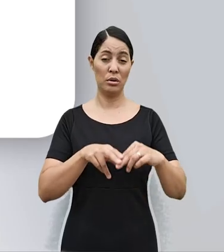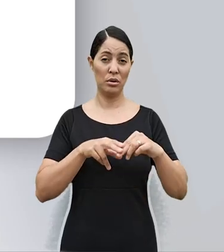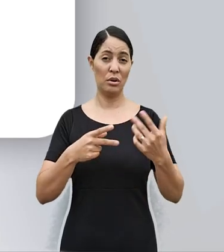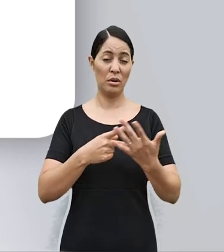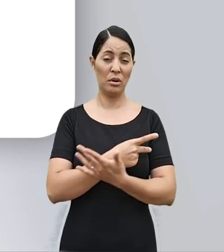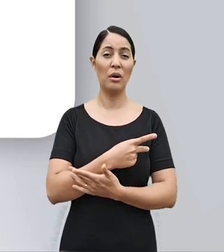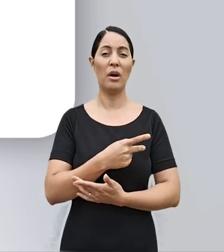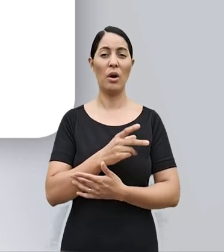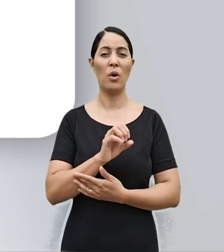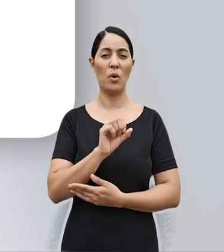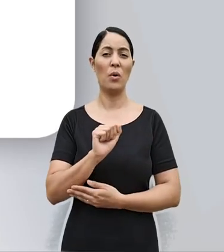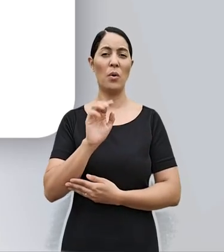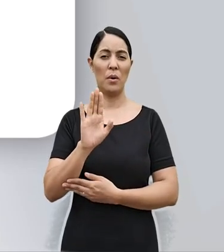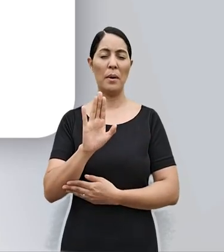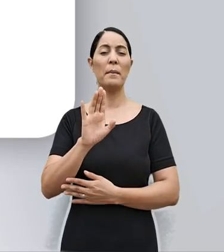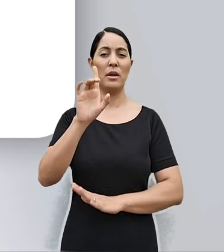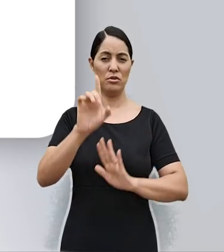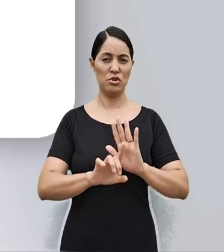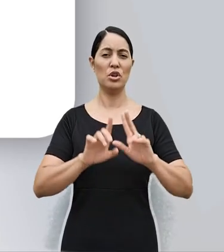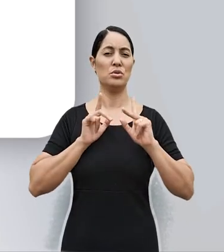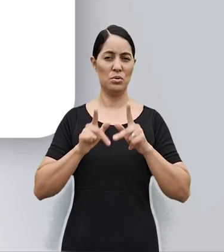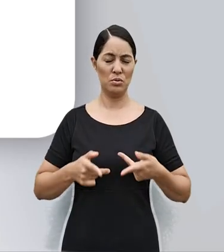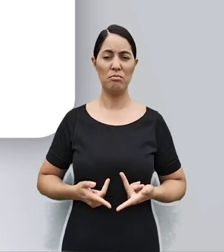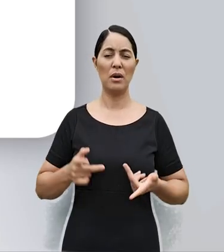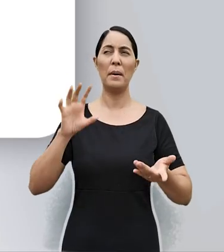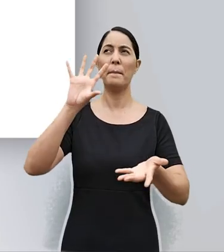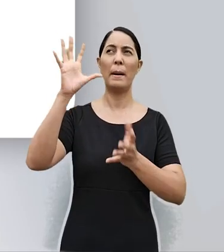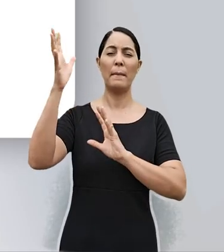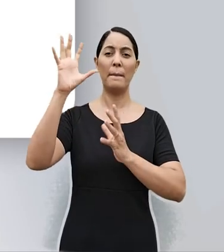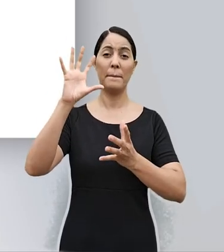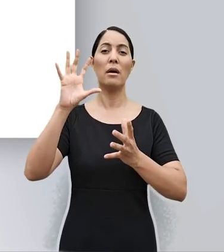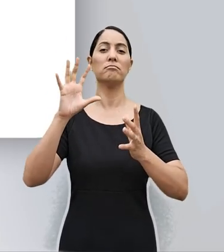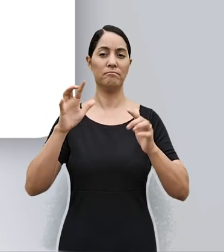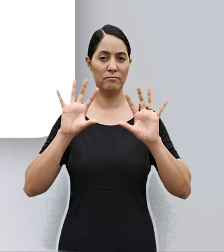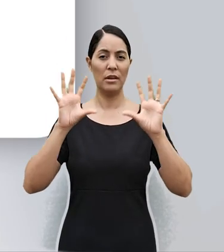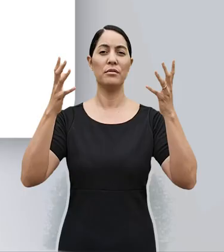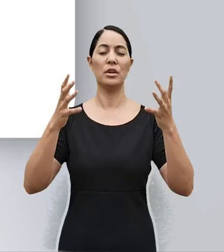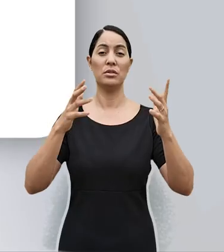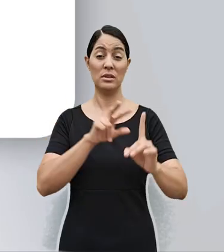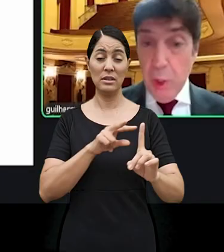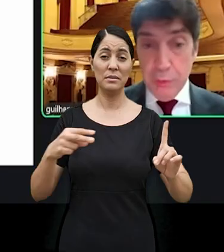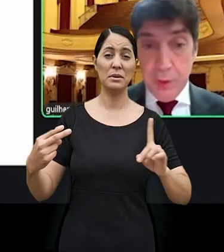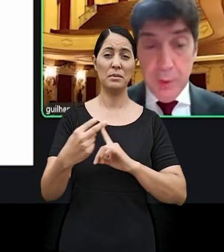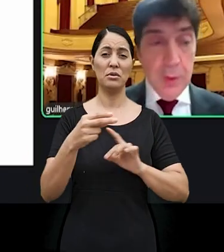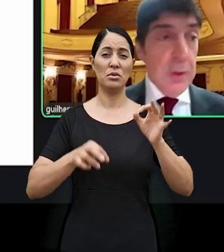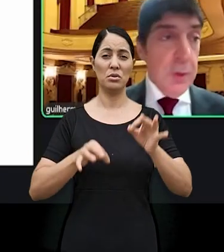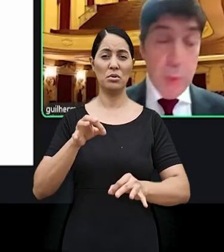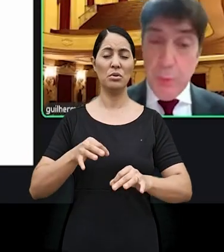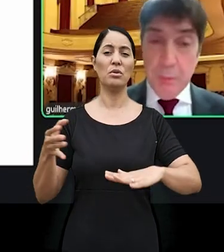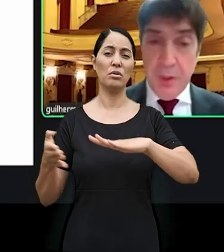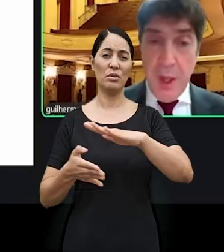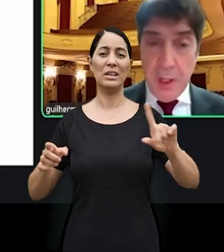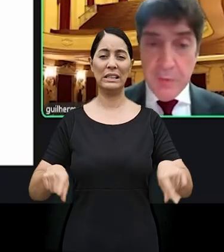OAB promoveu o evento Direitos Humanos e Mudanças Climáticas, Desafios Contemporâneos e Perspectivas Jurídicas.